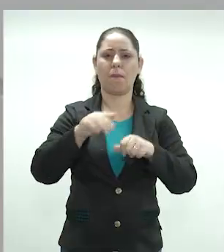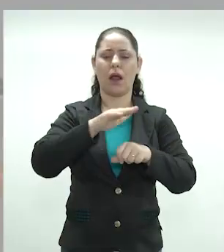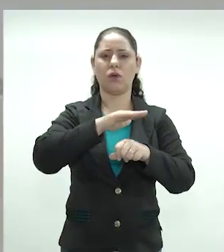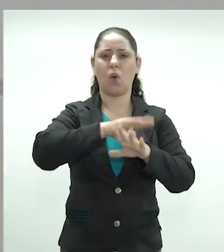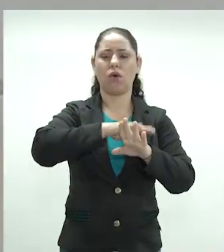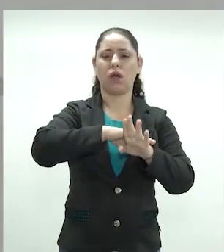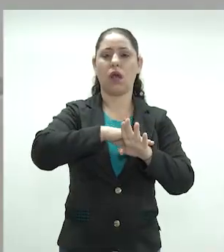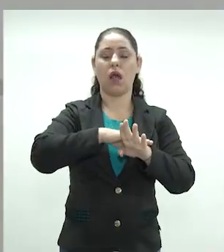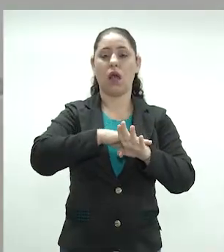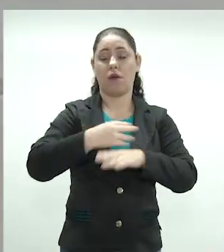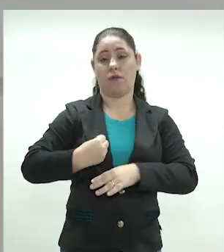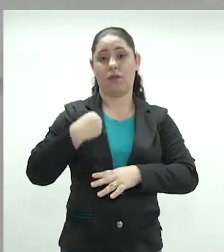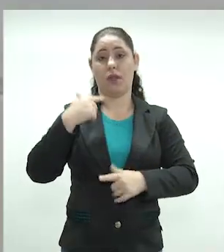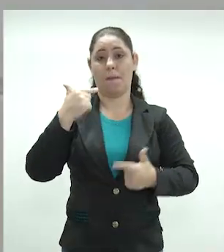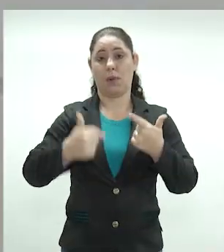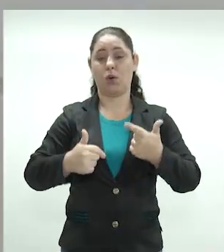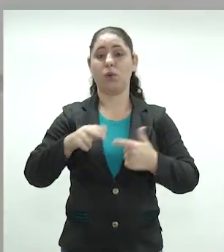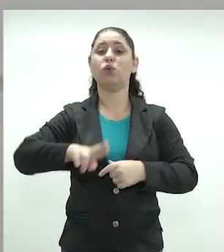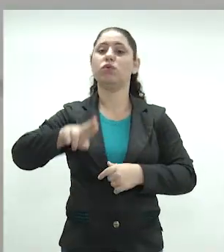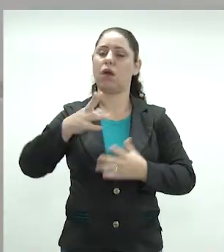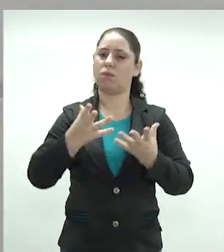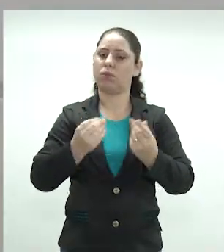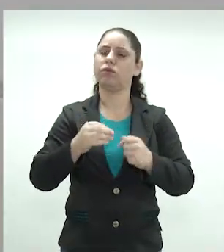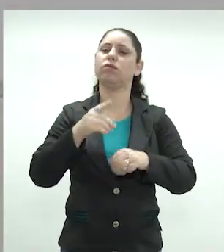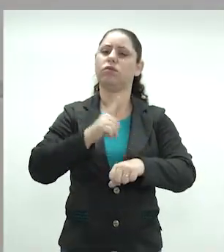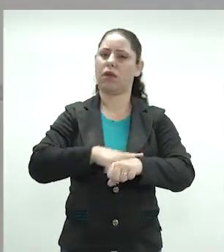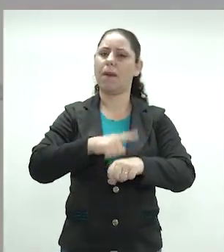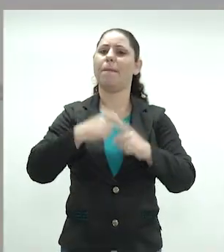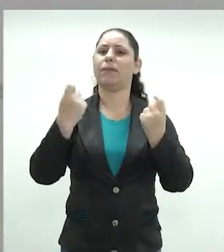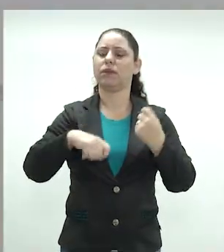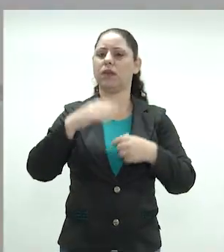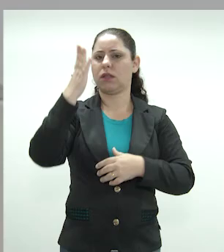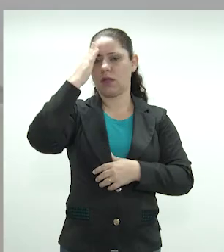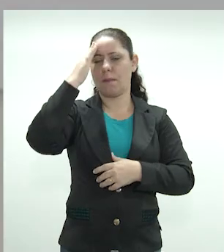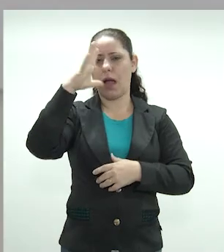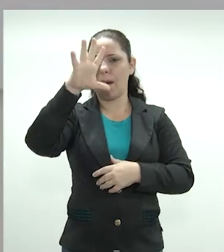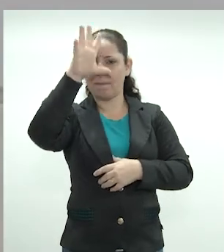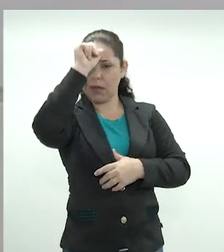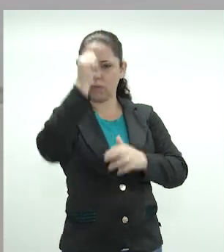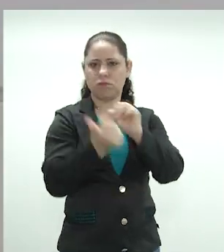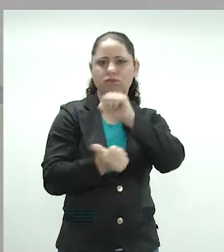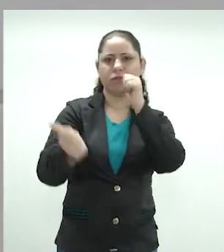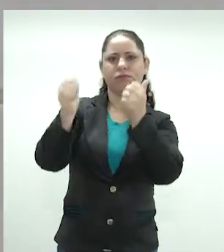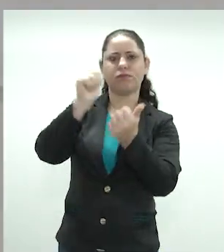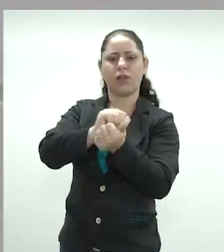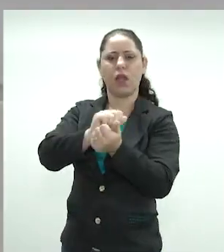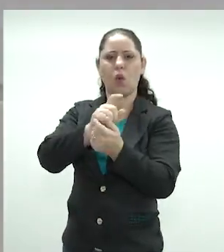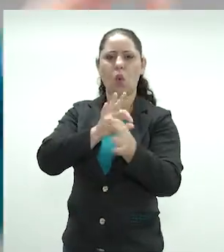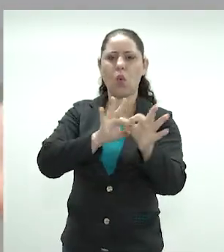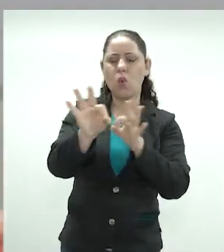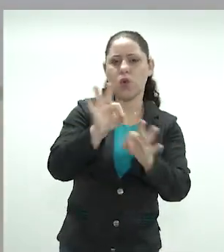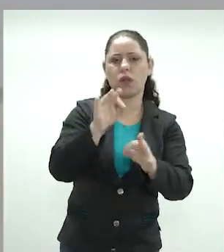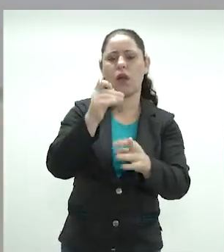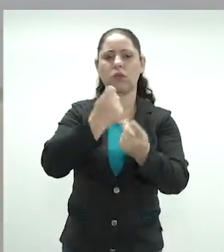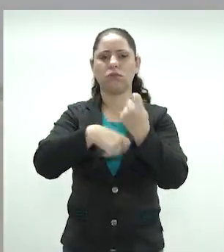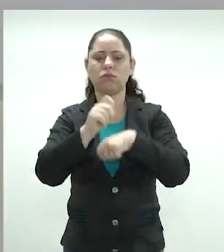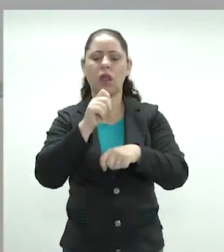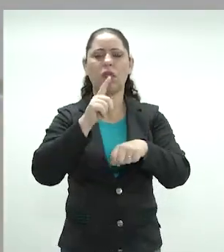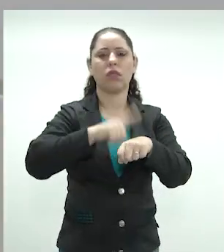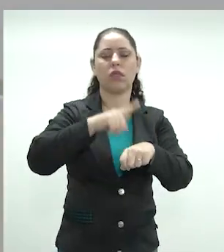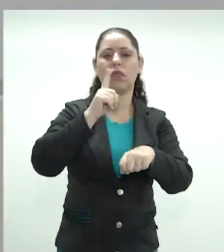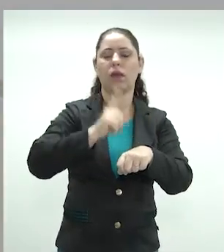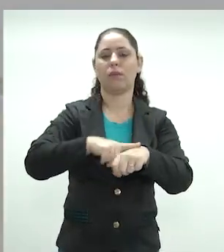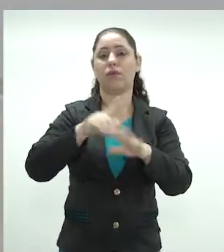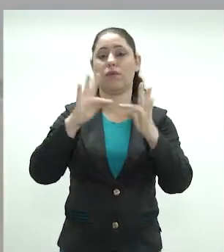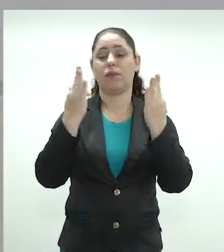e a vida pública, ela toma muito tempo da gente. Então, muitas vezes a gente tem que saber reaprender a administrar o tempo com a família, o